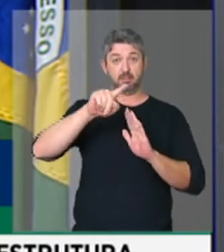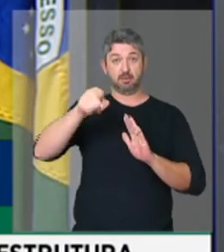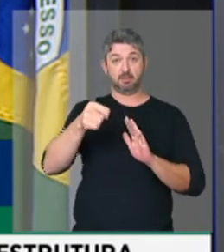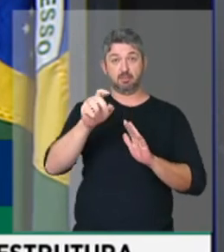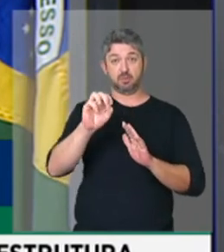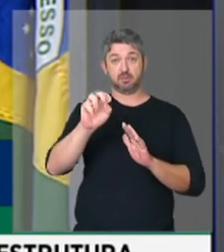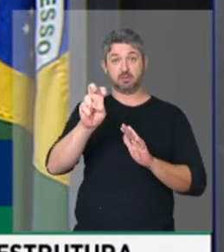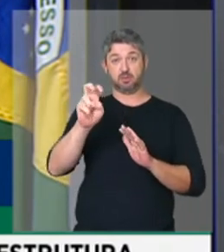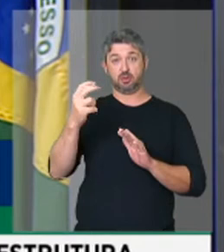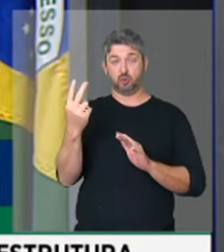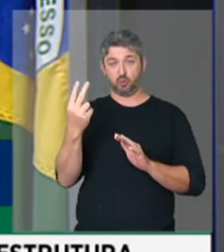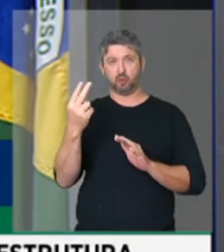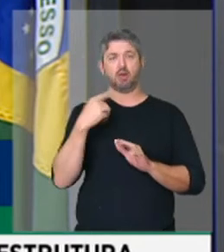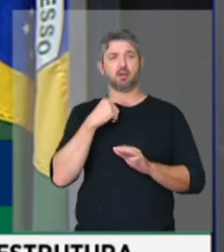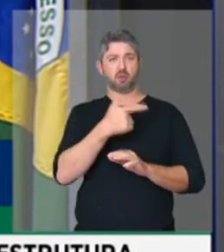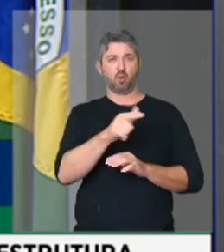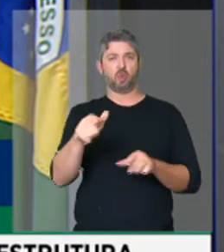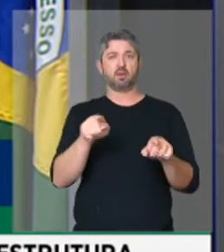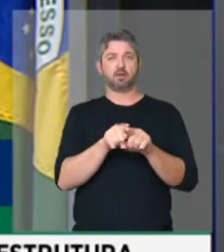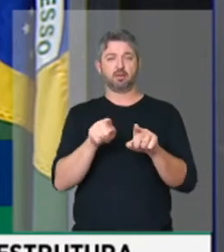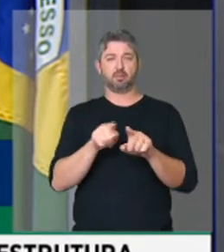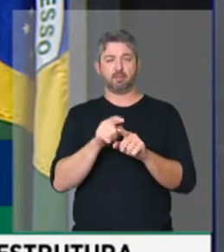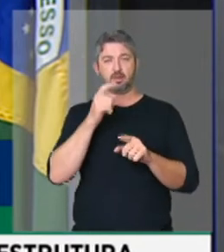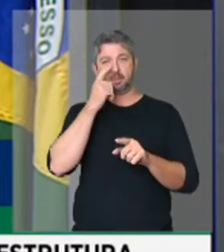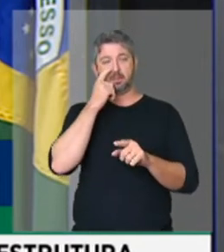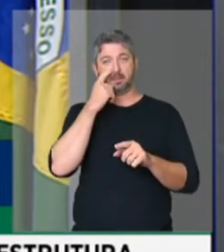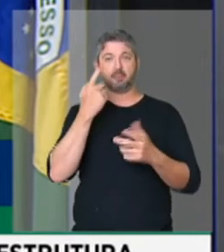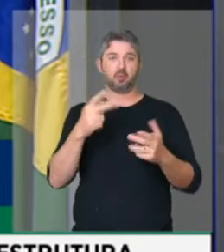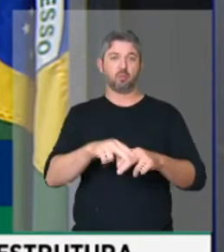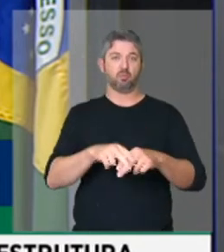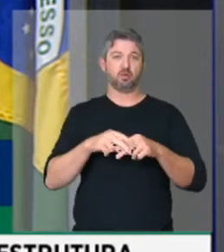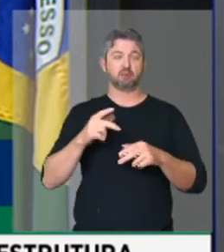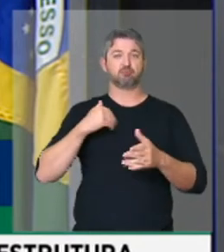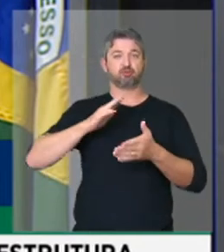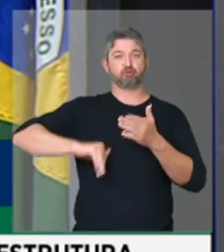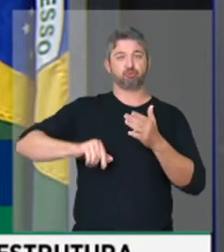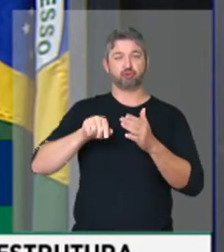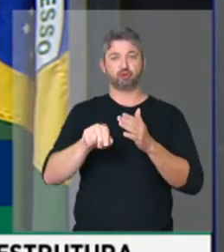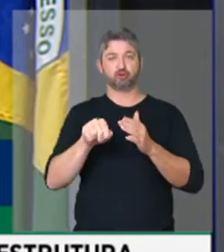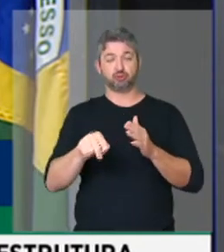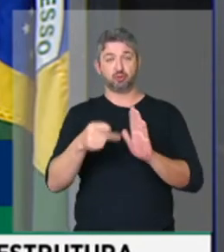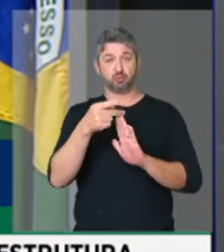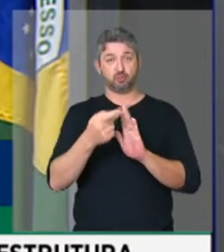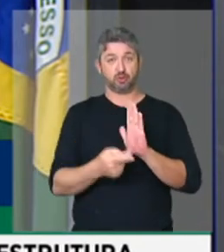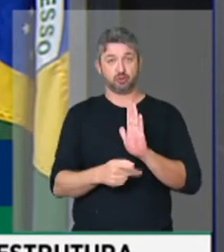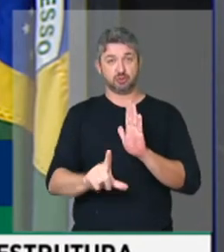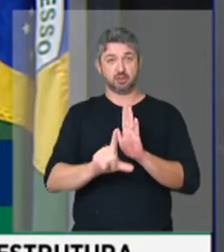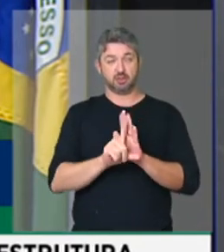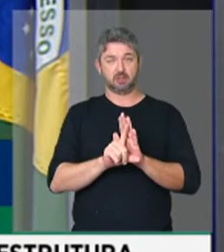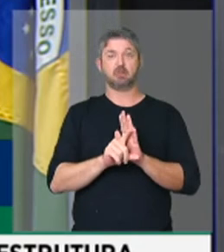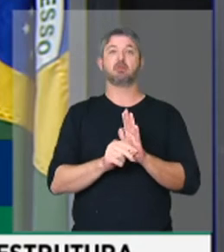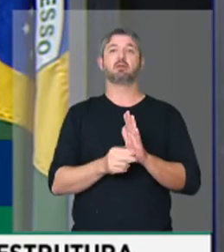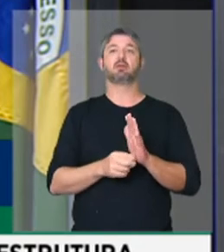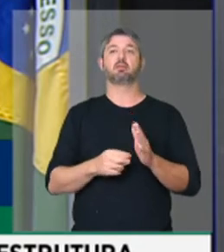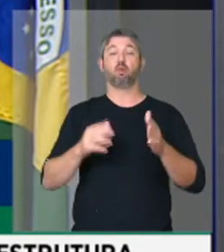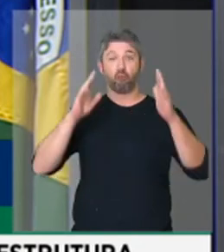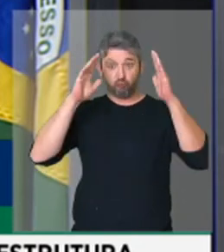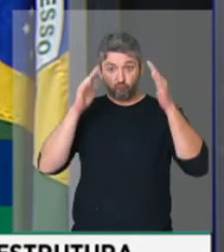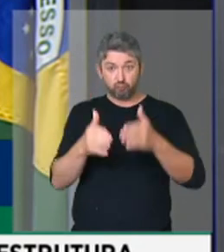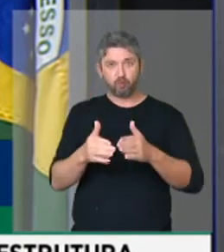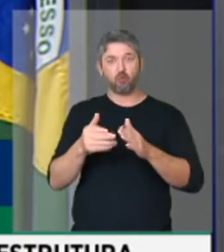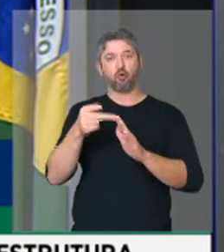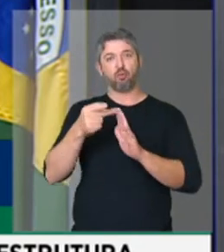1052 e outras mais, razão pela qual nós retiramos isso do projeto para manter o foco no